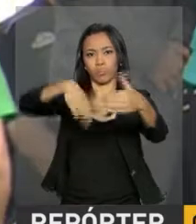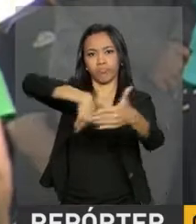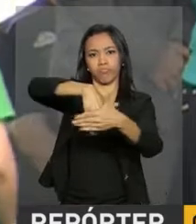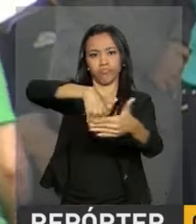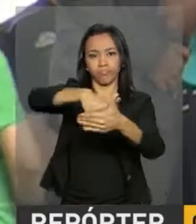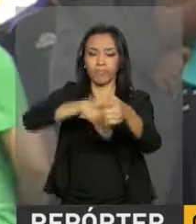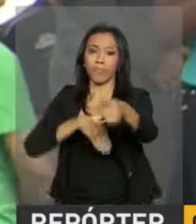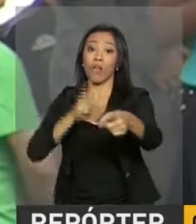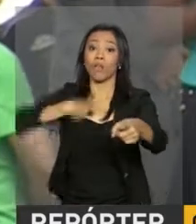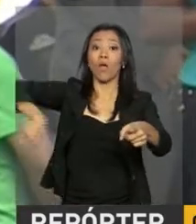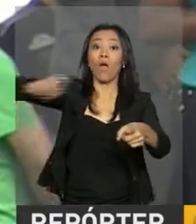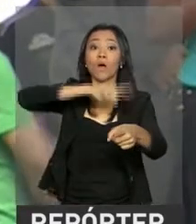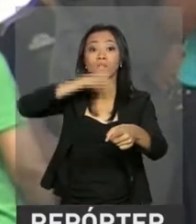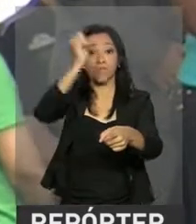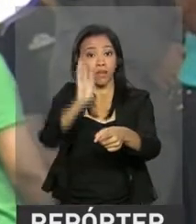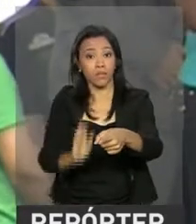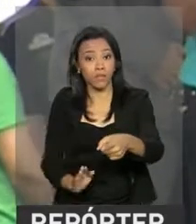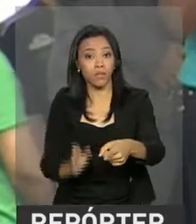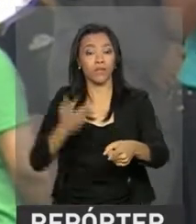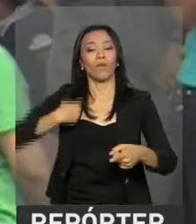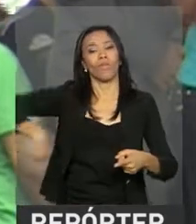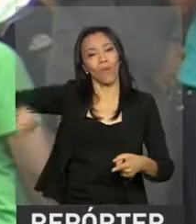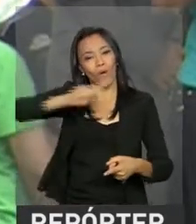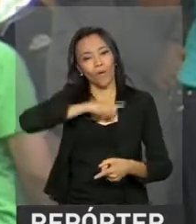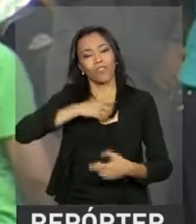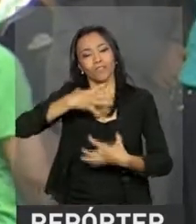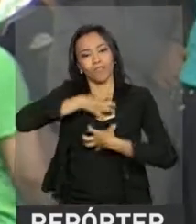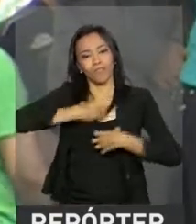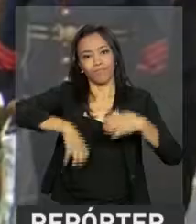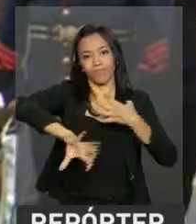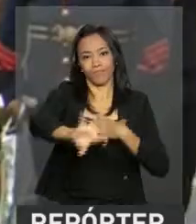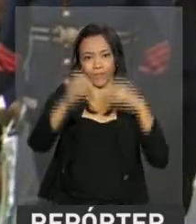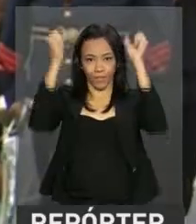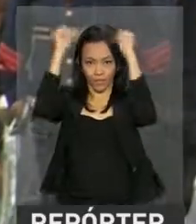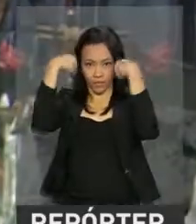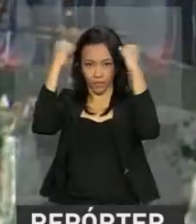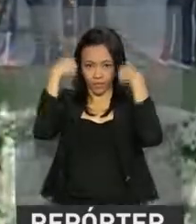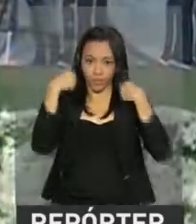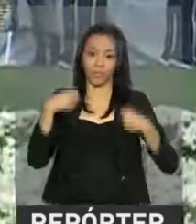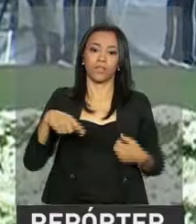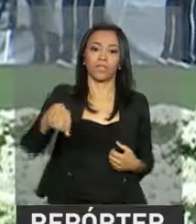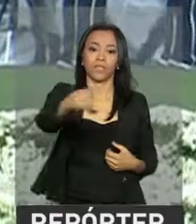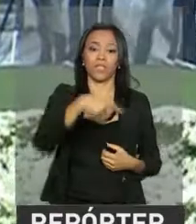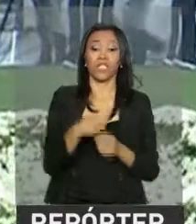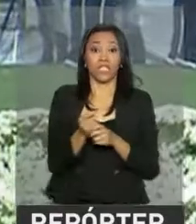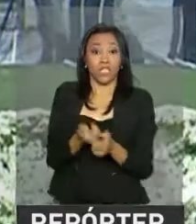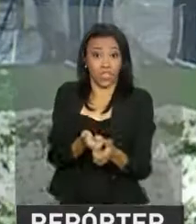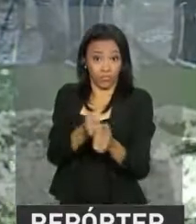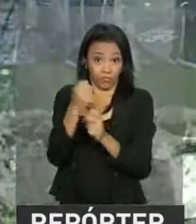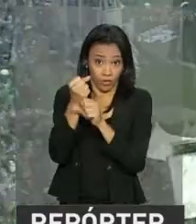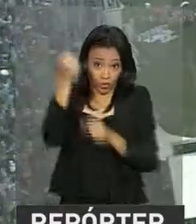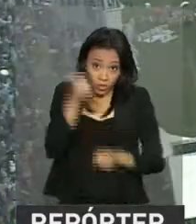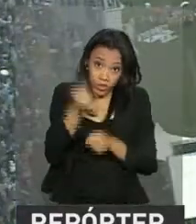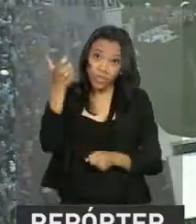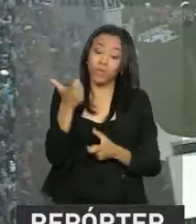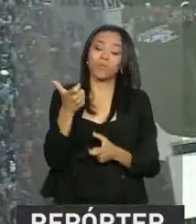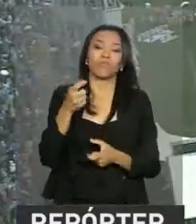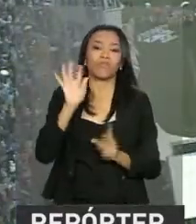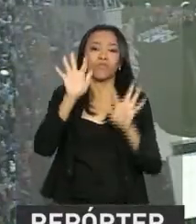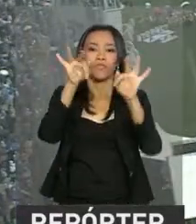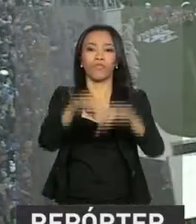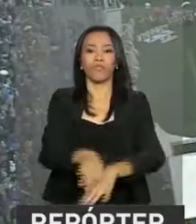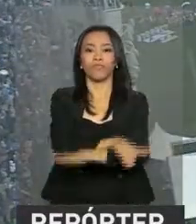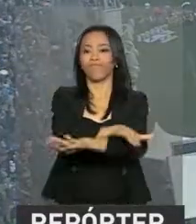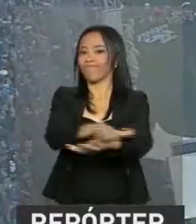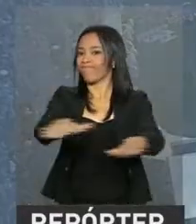brasileiros, somos todos chapecoenses. Com uma salva de tiros, o velório chegou ao fim,